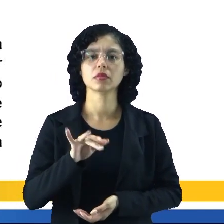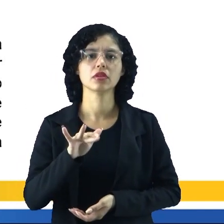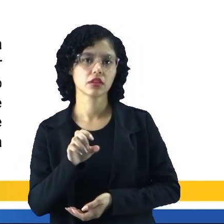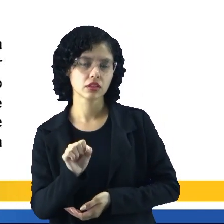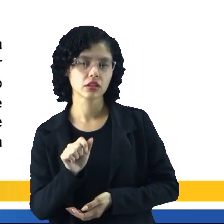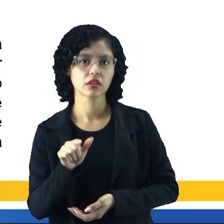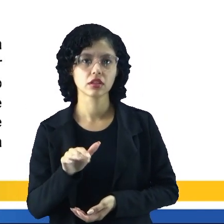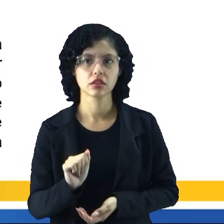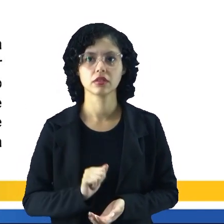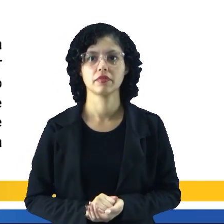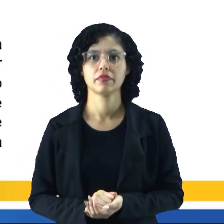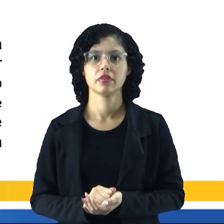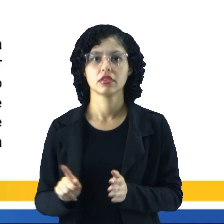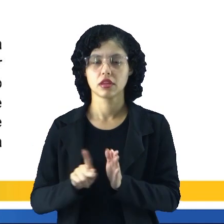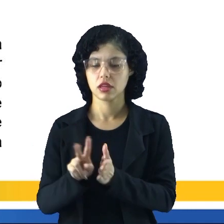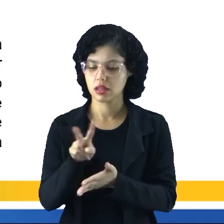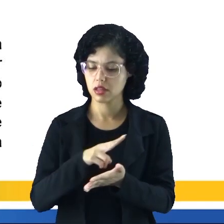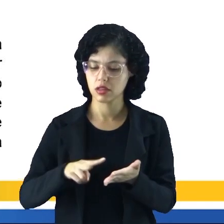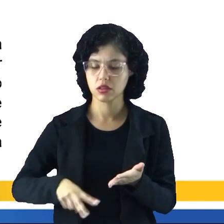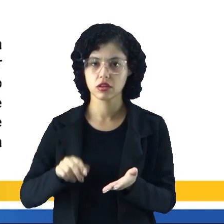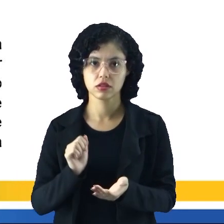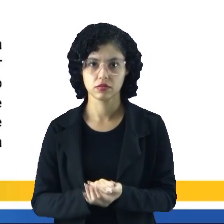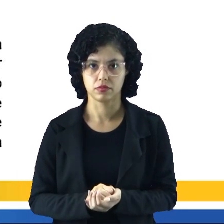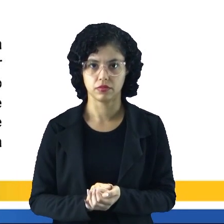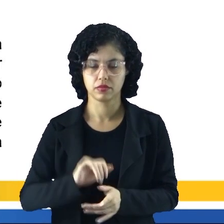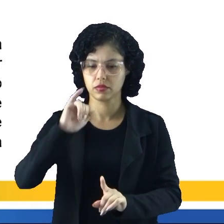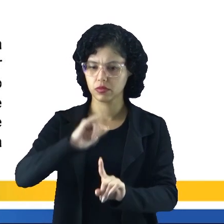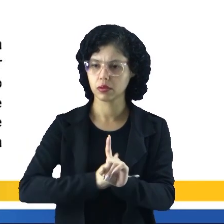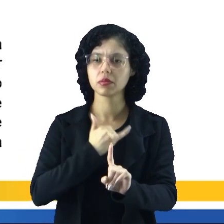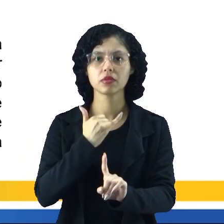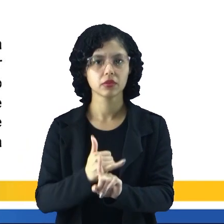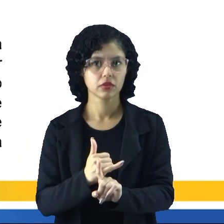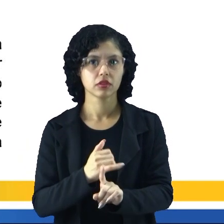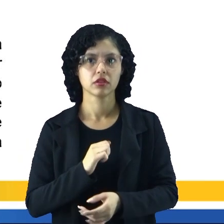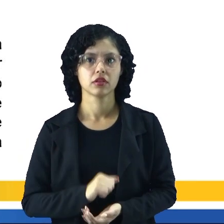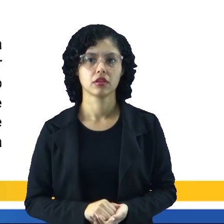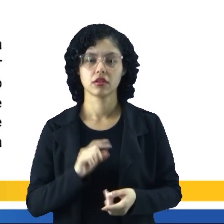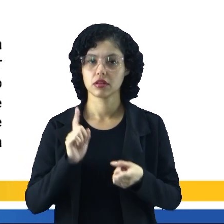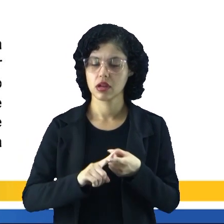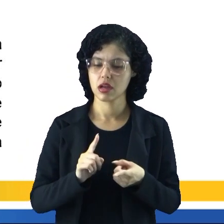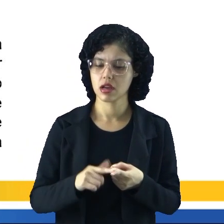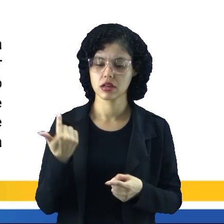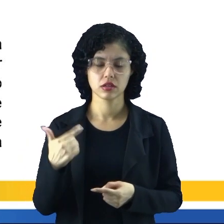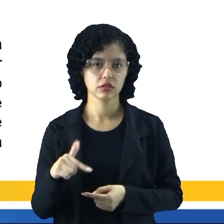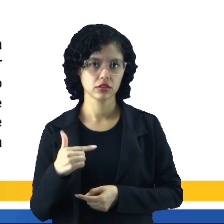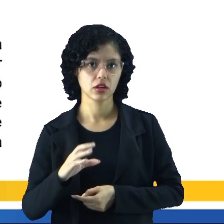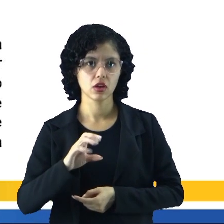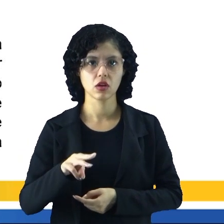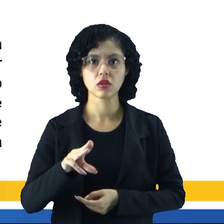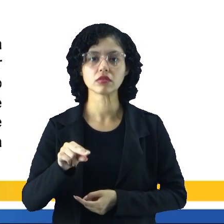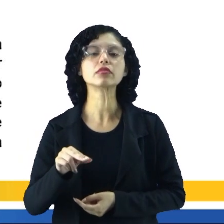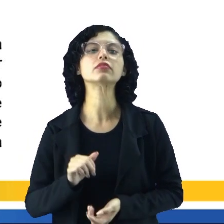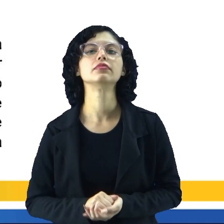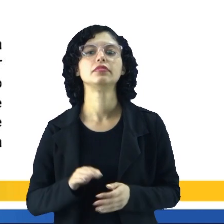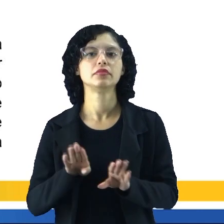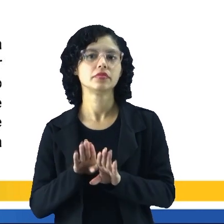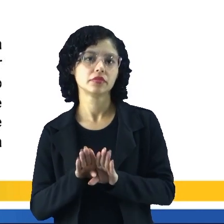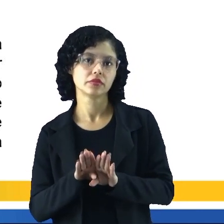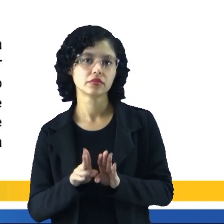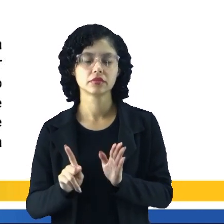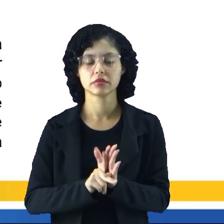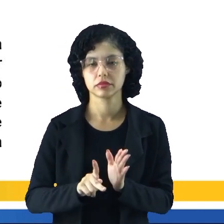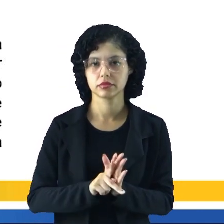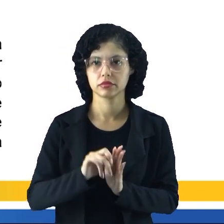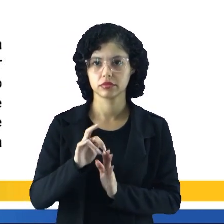leitores em torno da problemática do bullying por não ser comum na maior parte do Brasil o emprego da forma